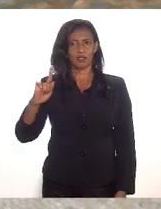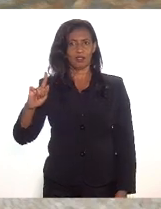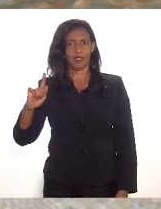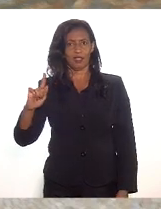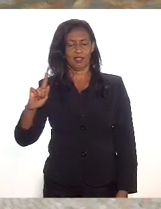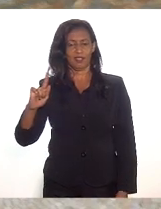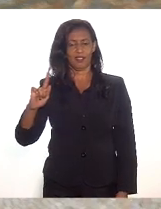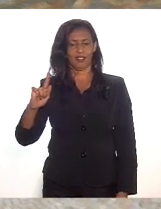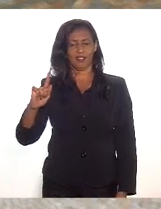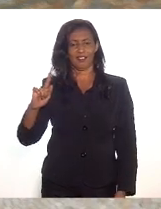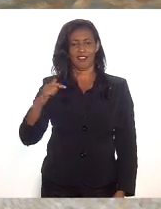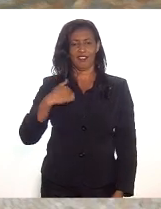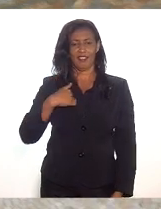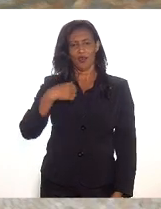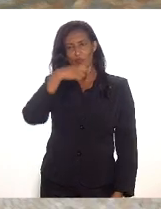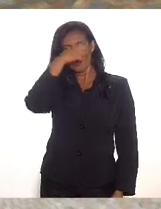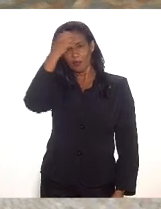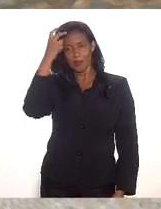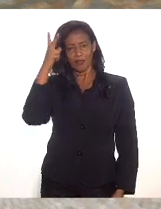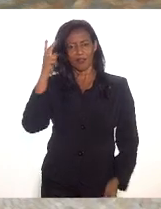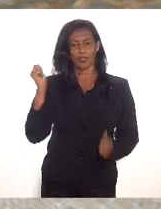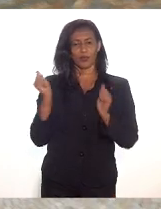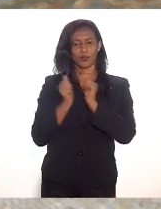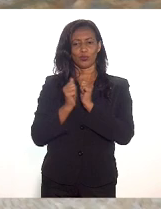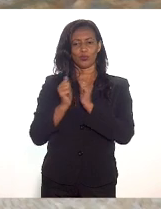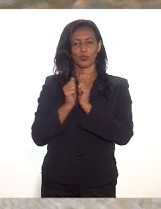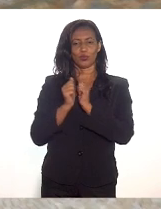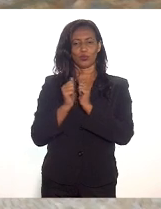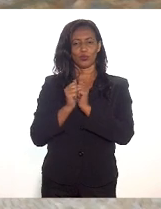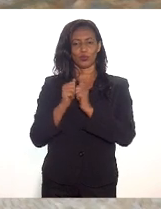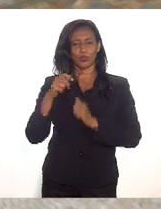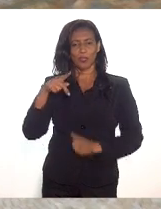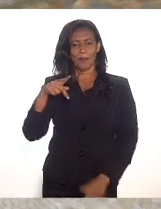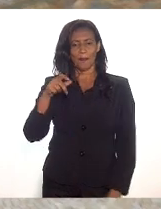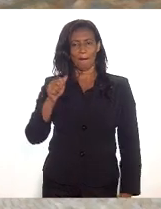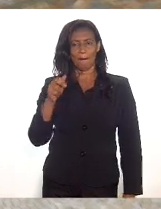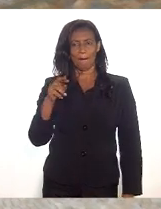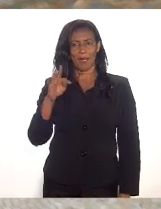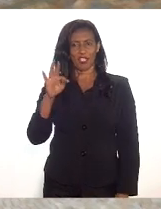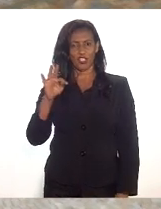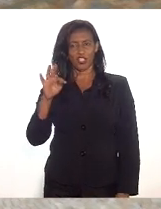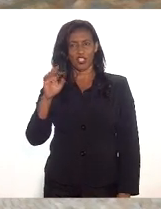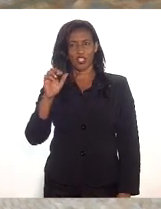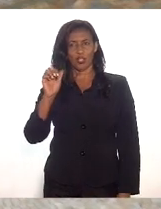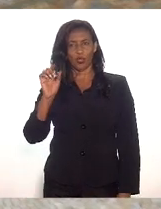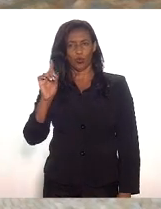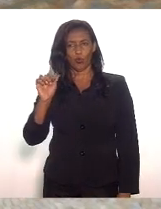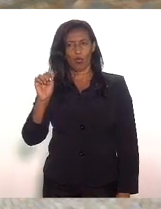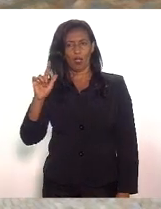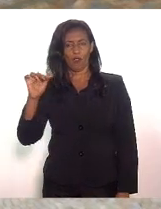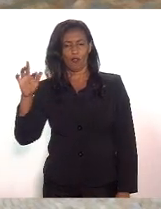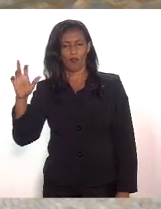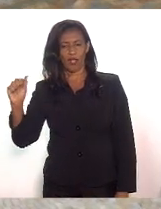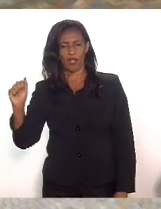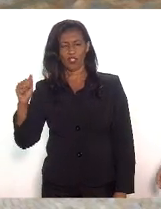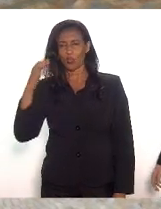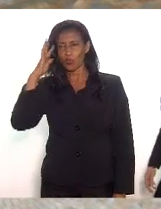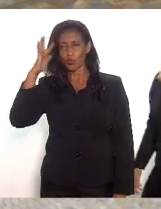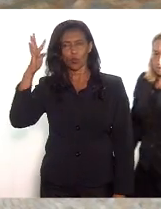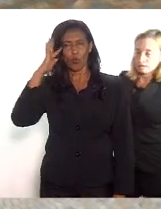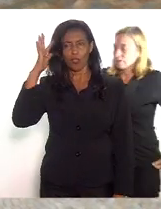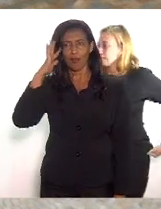Eu fui prefeito junto de Partido Alferes, fui prefeito de Vassouras, sonhamos com